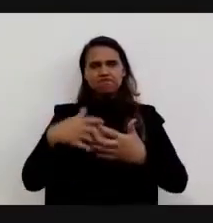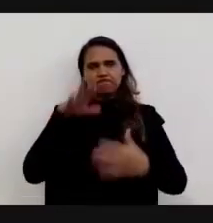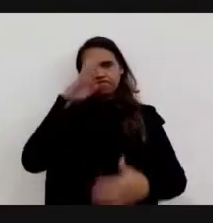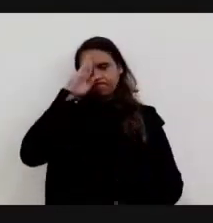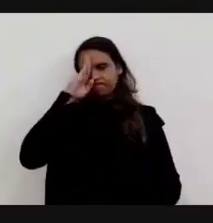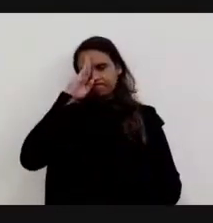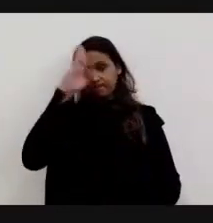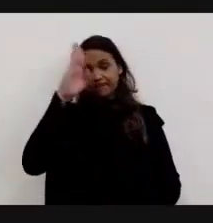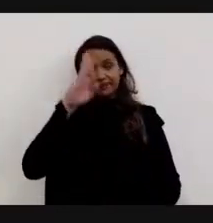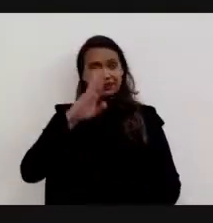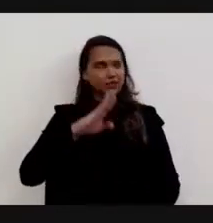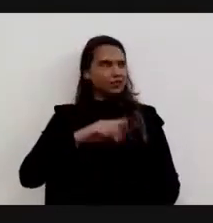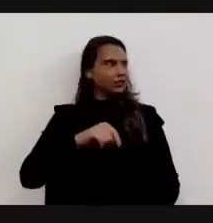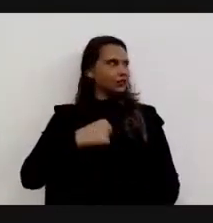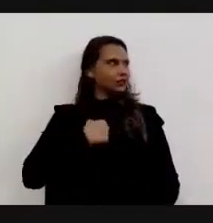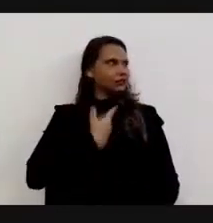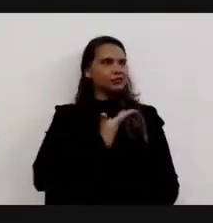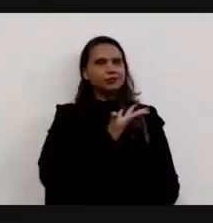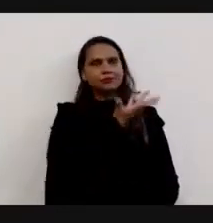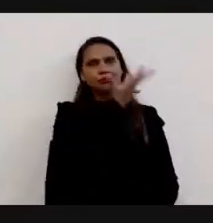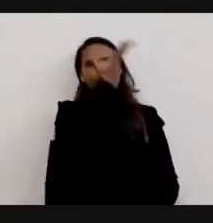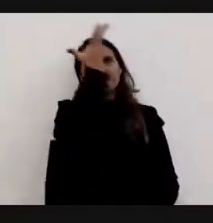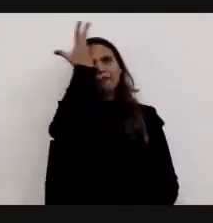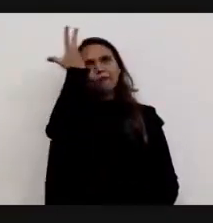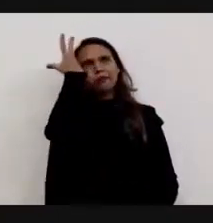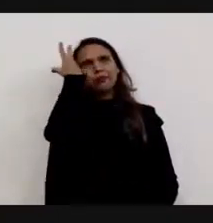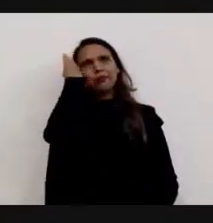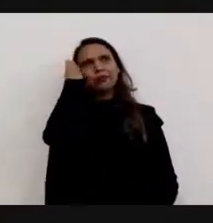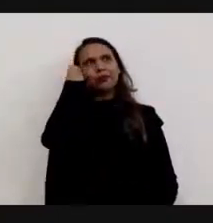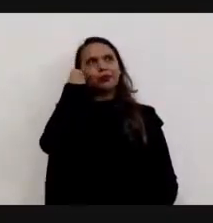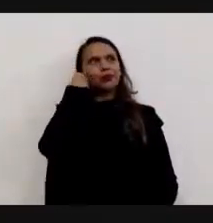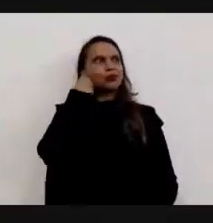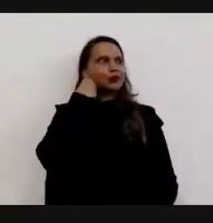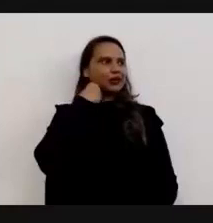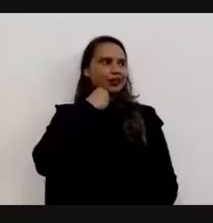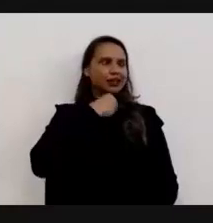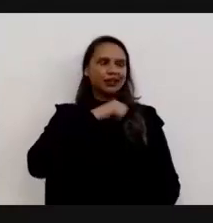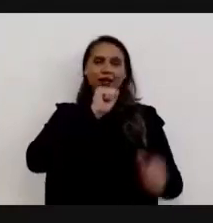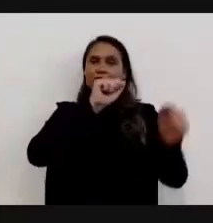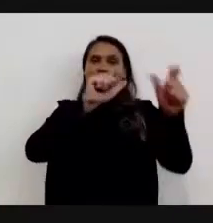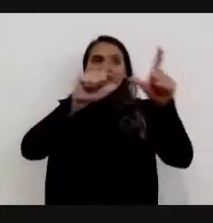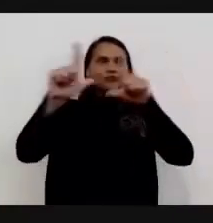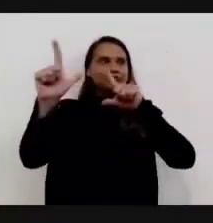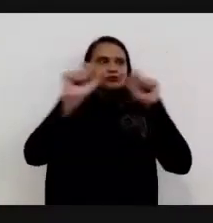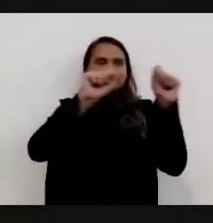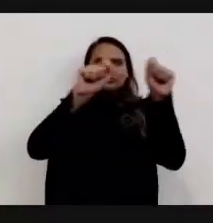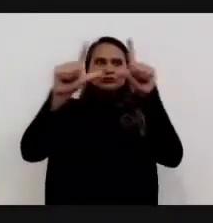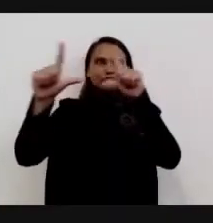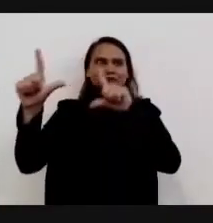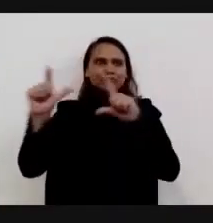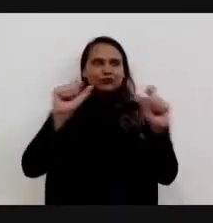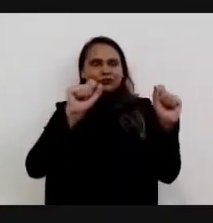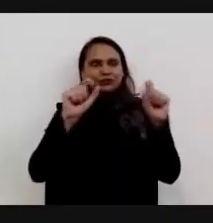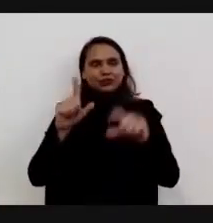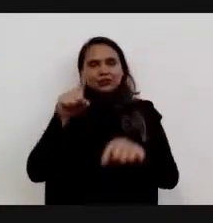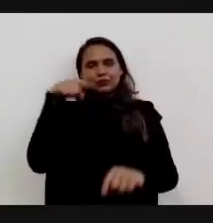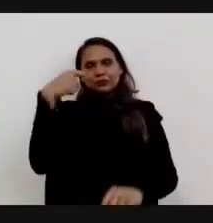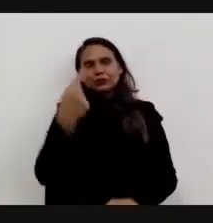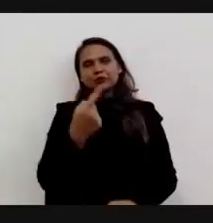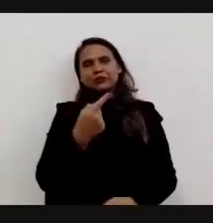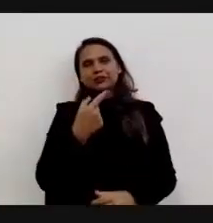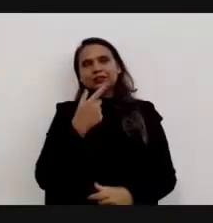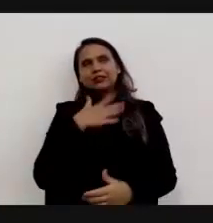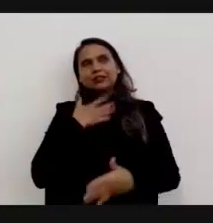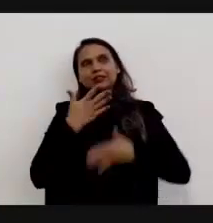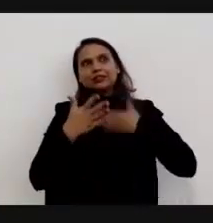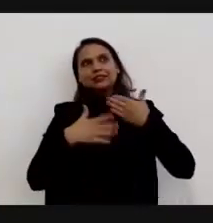aqui, gente, por isso que eu nunca uso o PowerPoint, porque eu vou falando, me empolgo e não... Então, essa é a definição